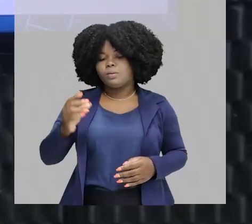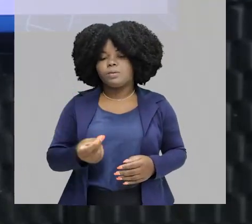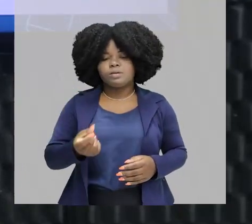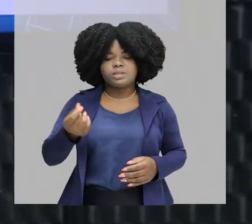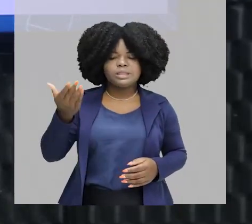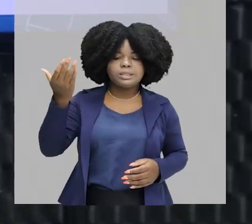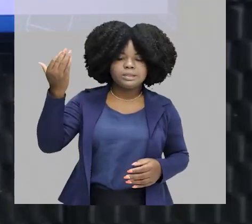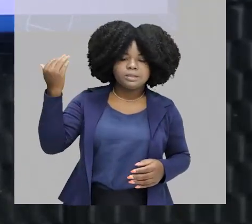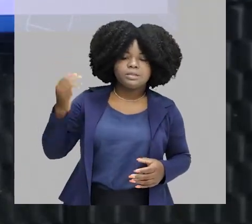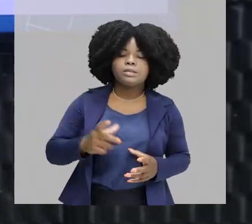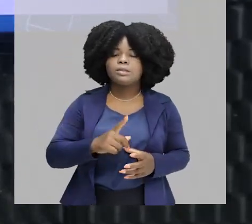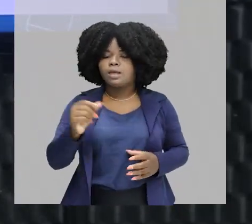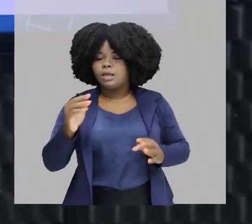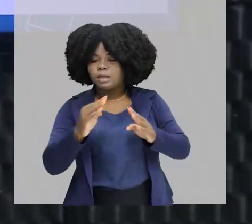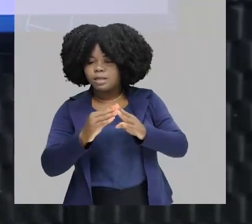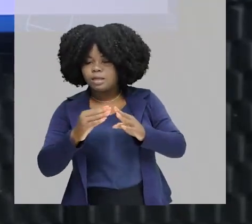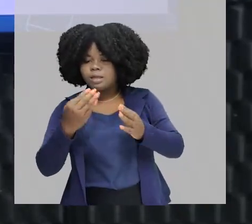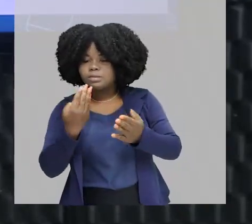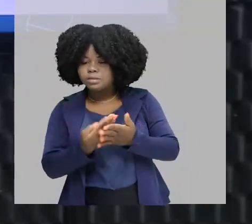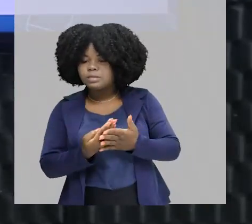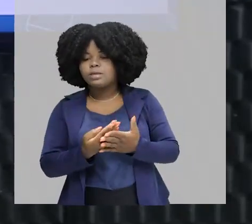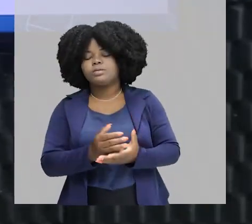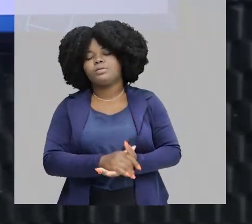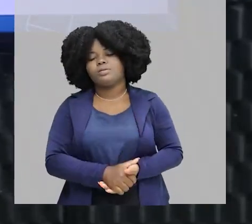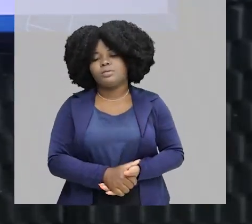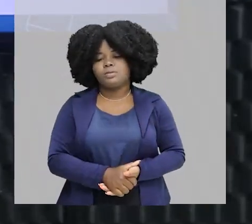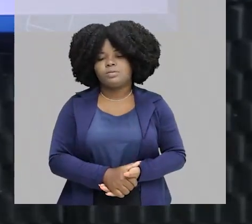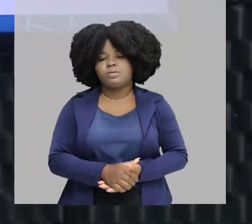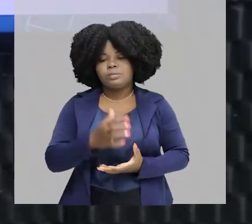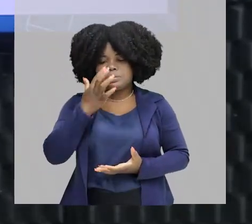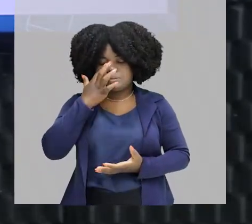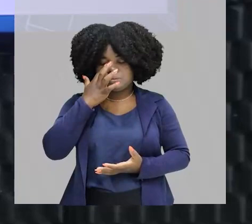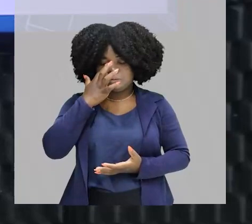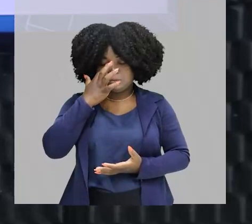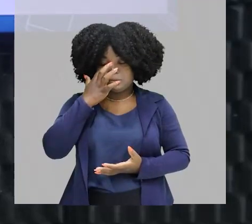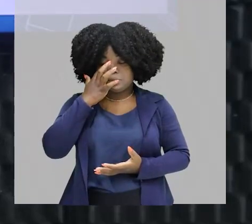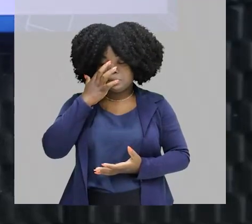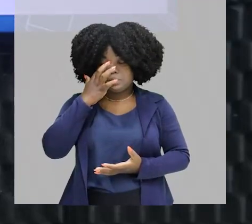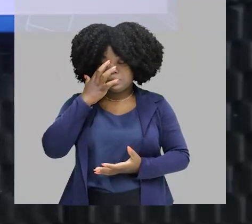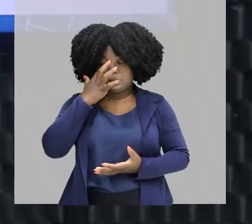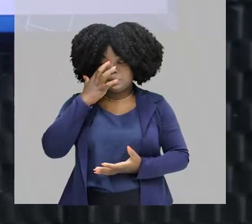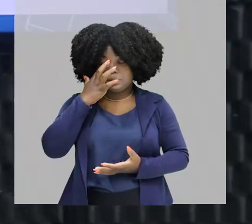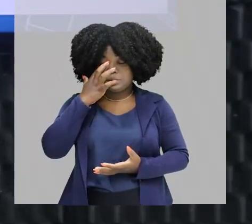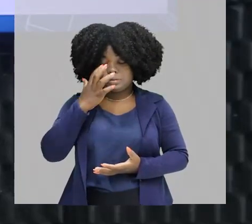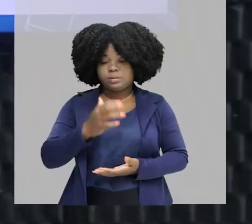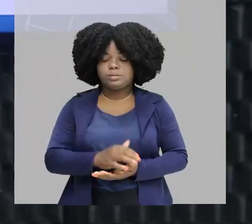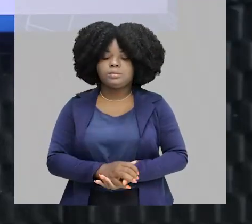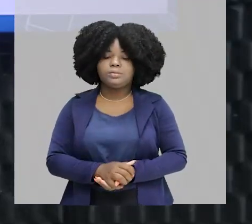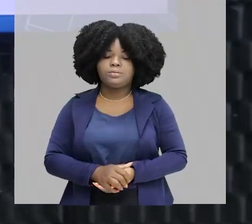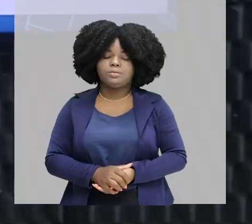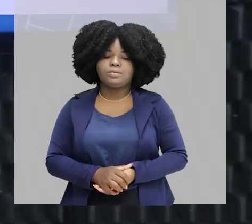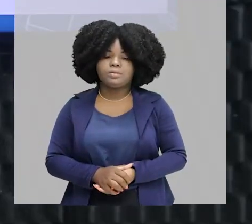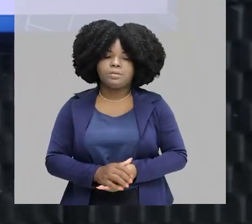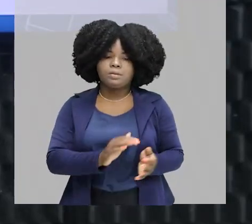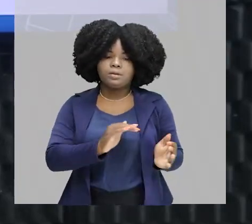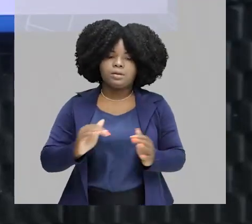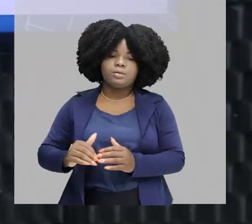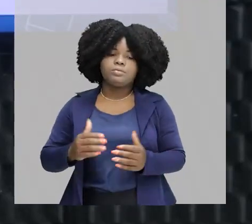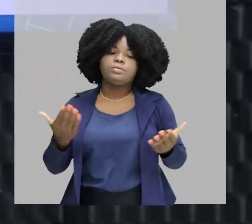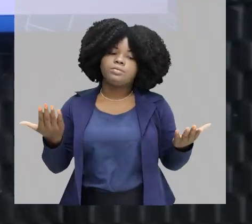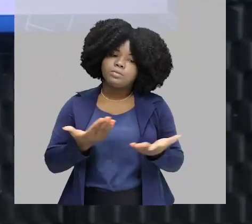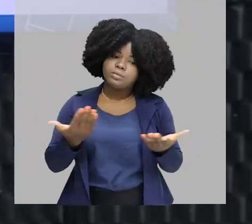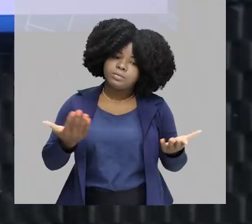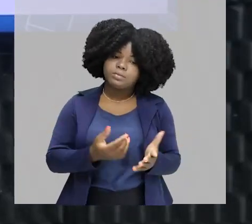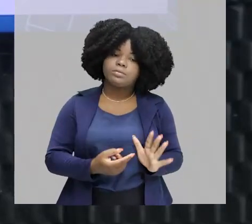da escola. Então, esse desde faz referência de quando ele começou a residir nesse local. Tá? E agora,